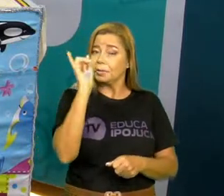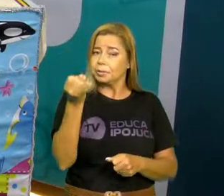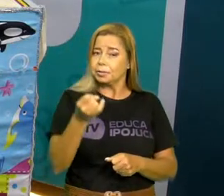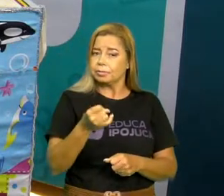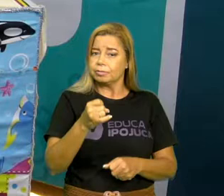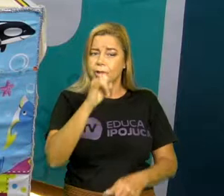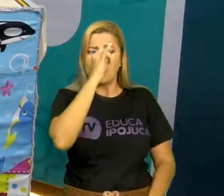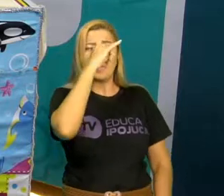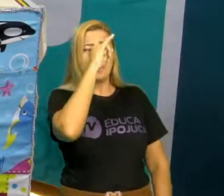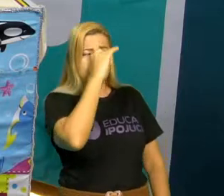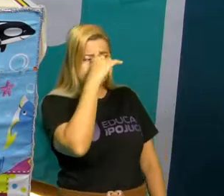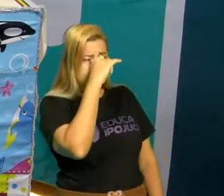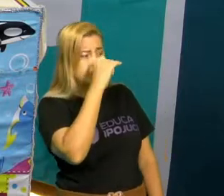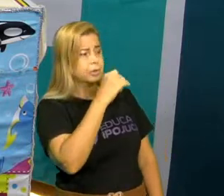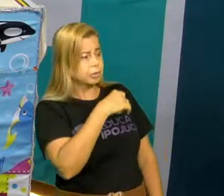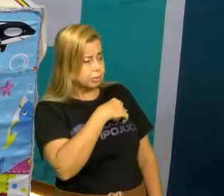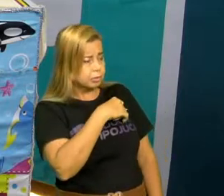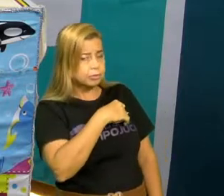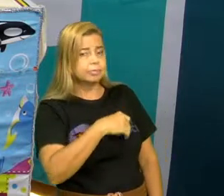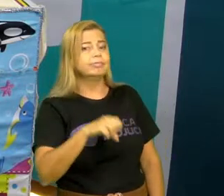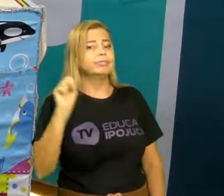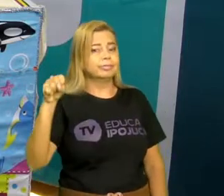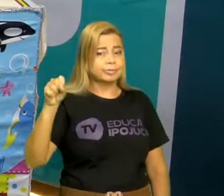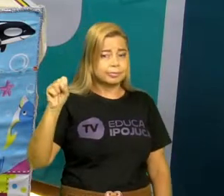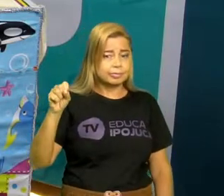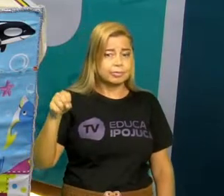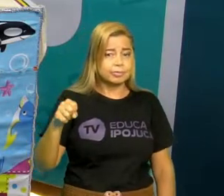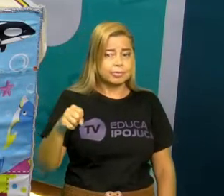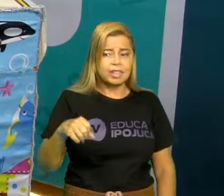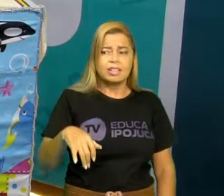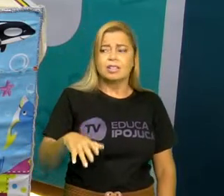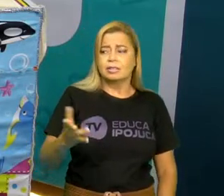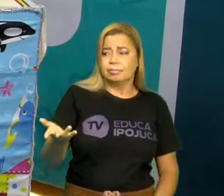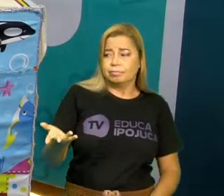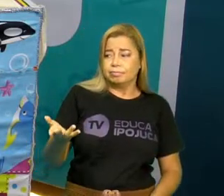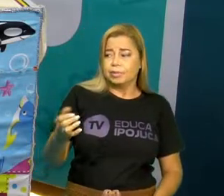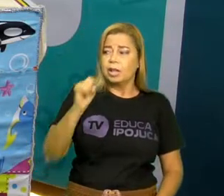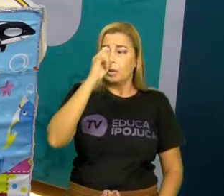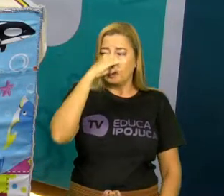porco? Sim. Será que agora esse vai? Vai.